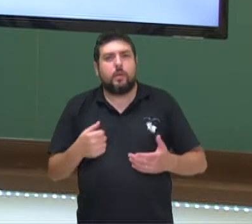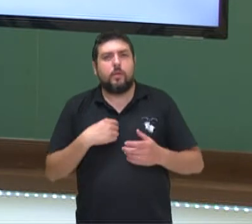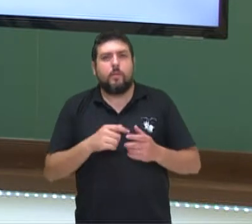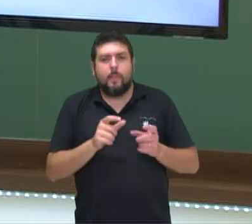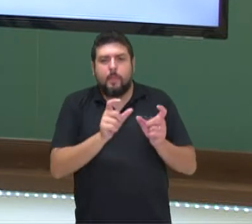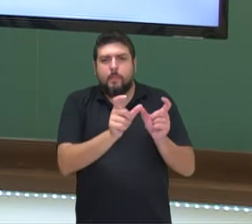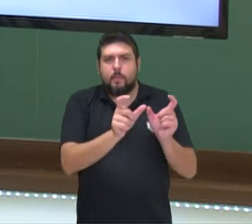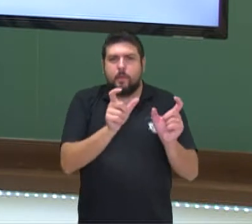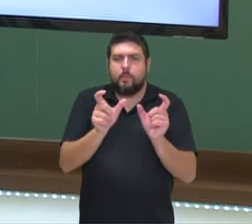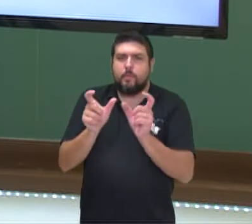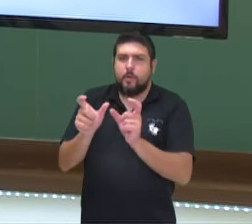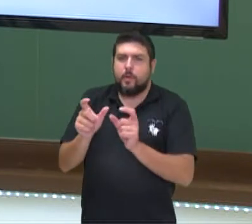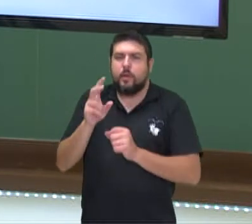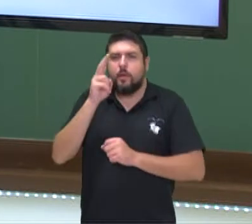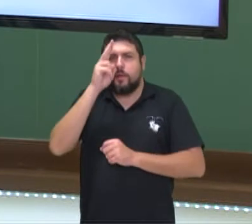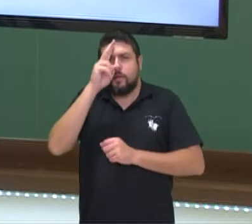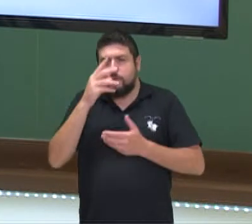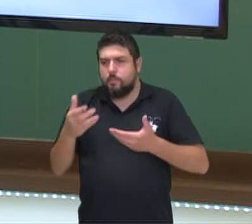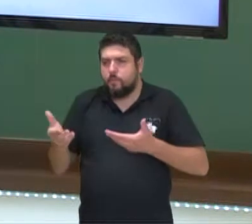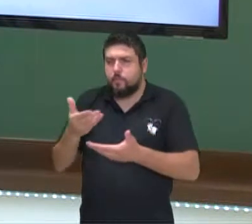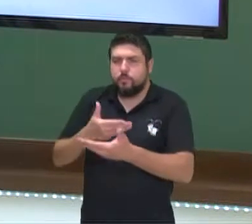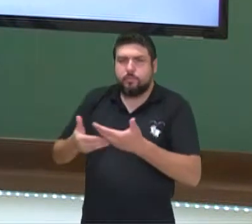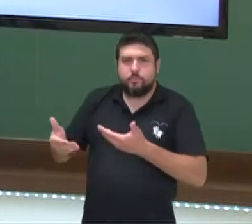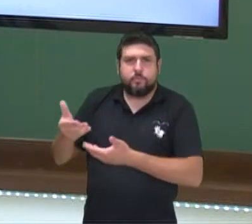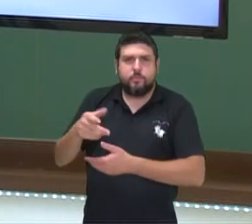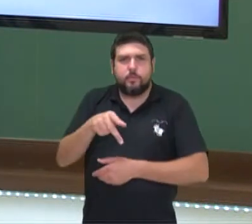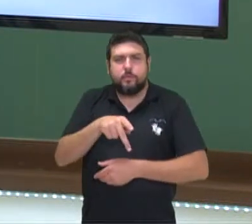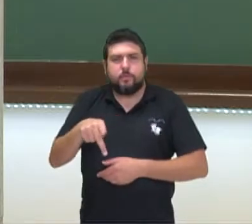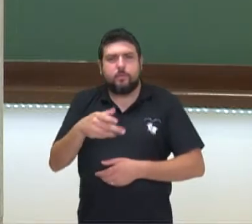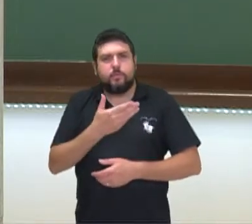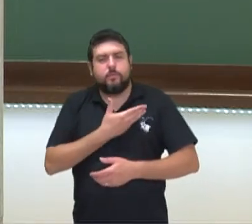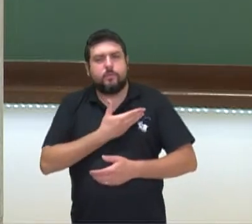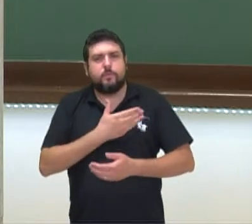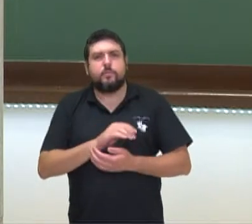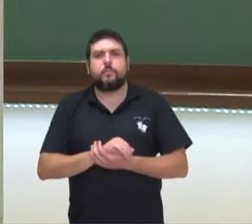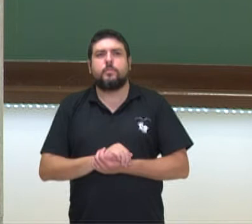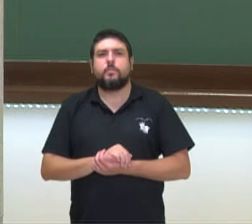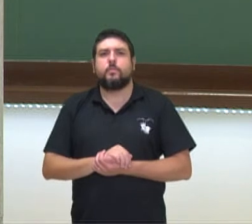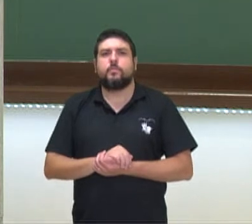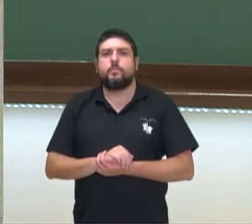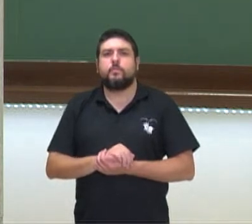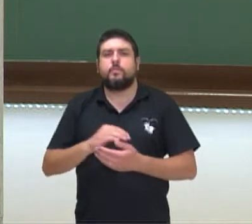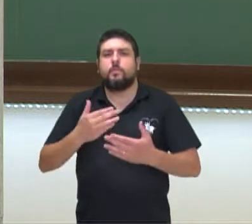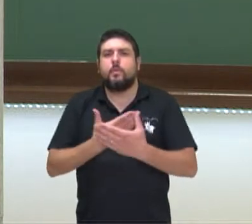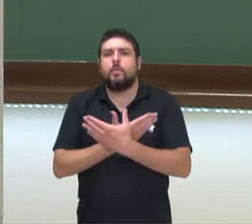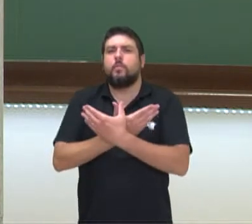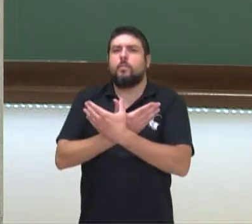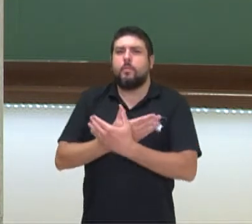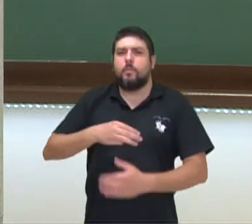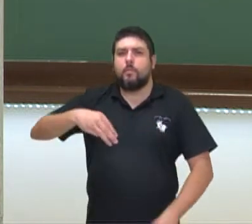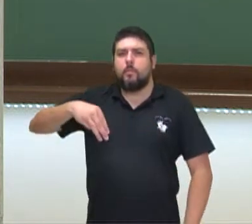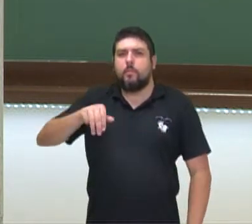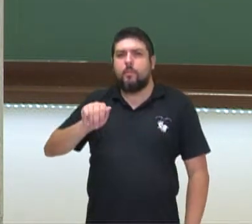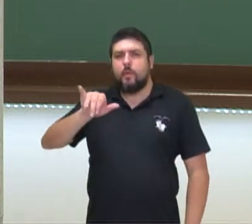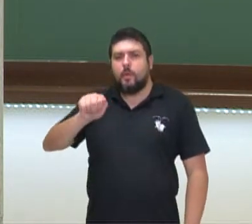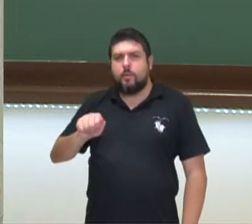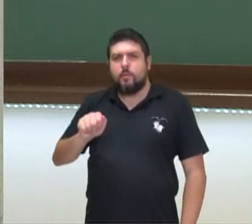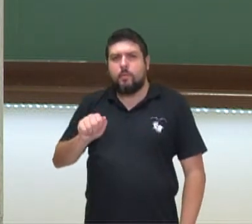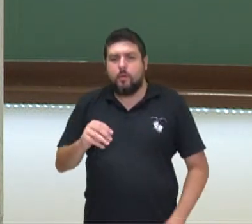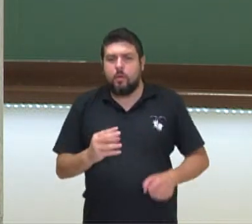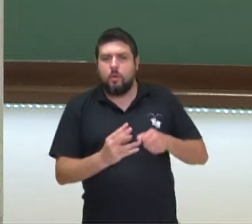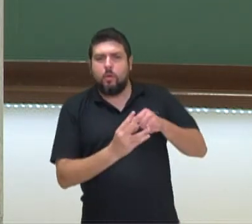de compartilhar com seus colegas, com o seu professor. Gente, maias, conhecimentos matemáticos, conhecimentos